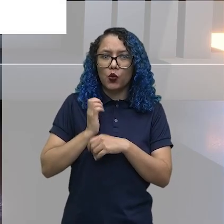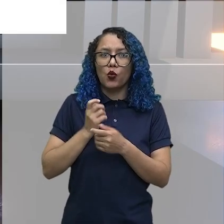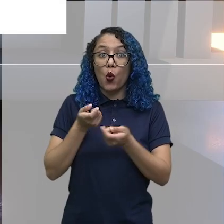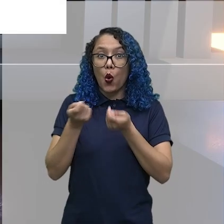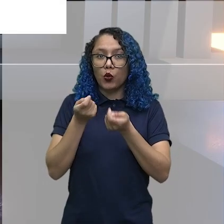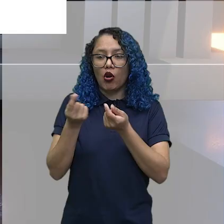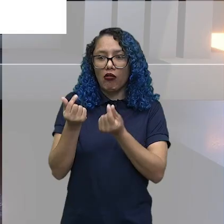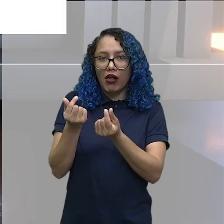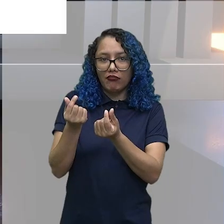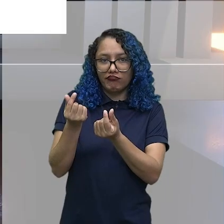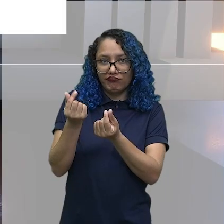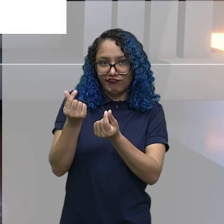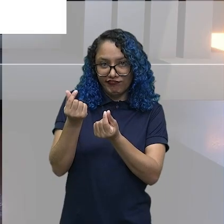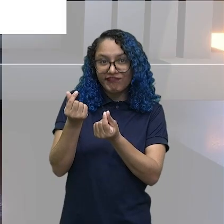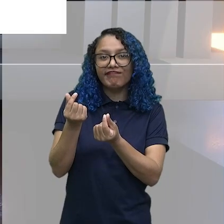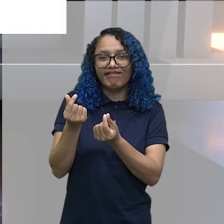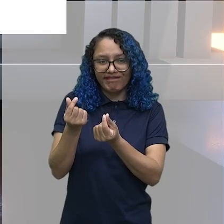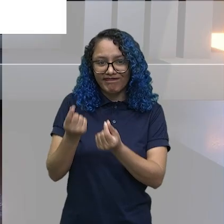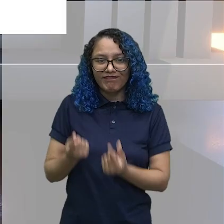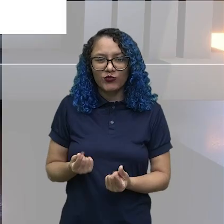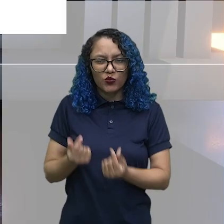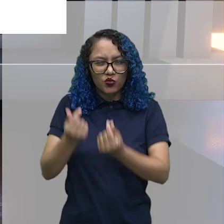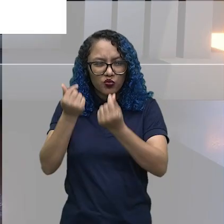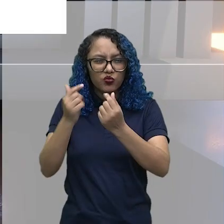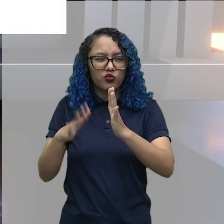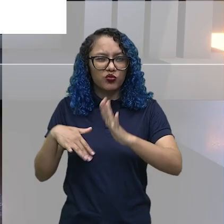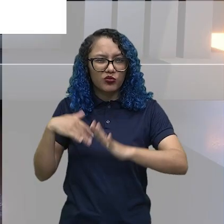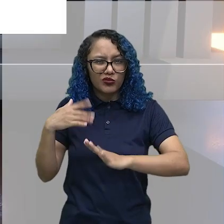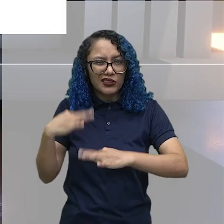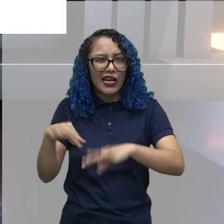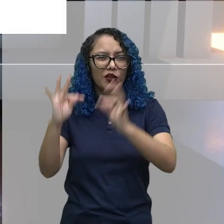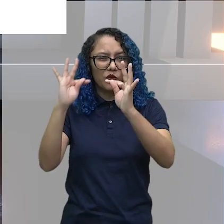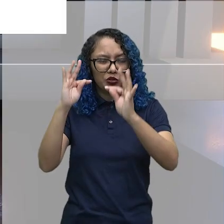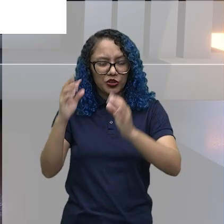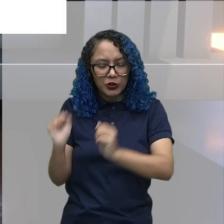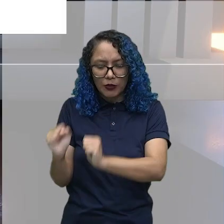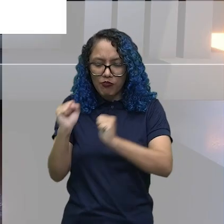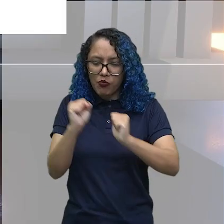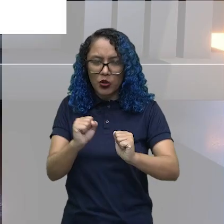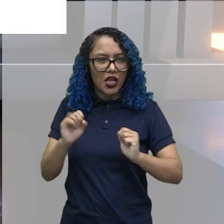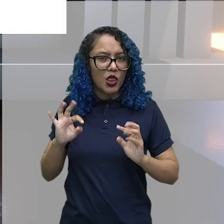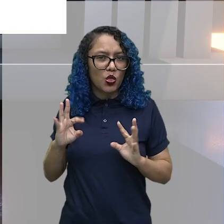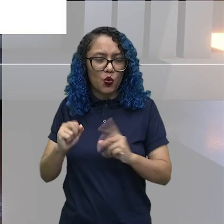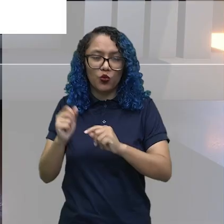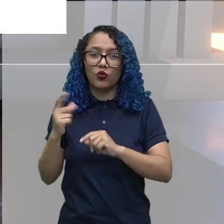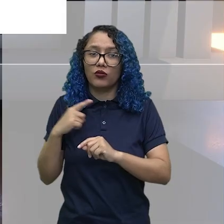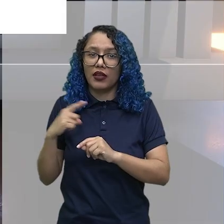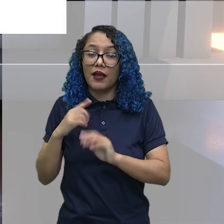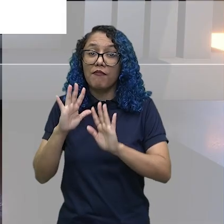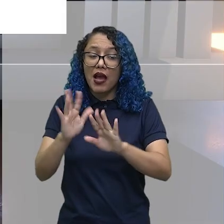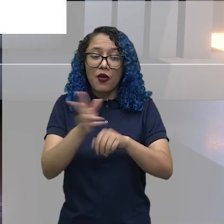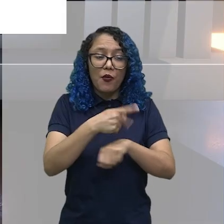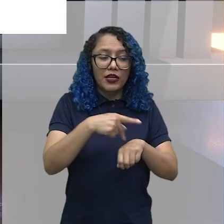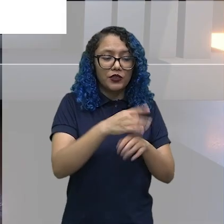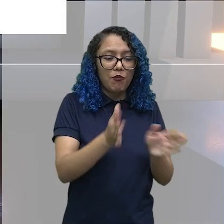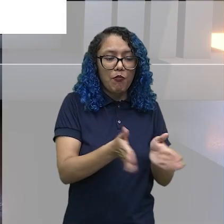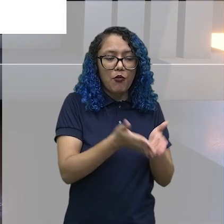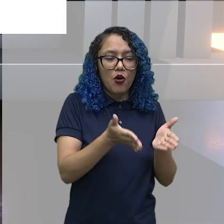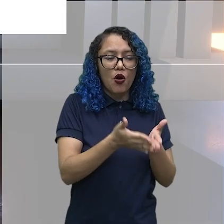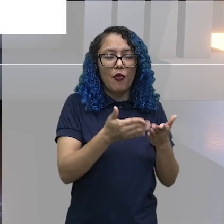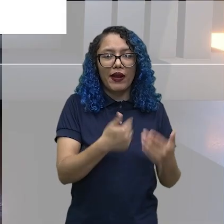capital, que é o dinheiro, eles concentram o desenvolvimento tecnológico, eles concentram poder. As nações pobres, elas se